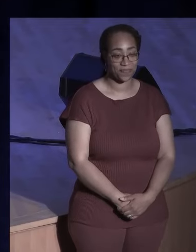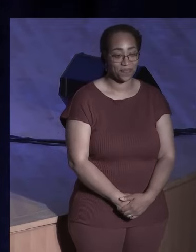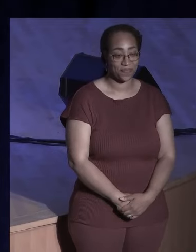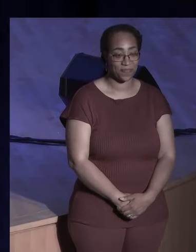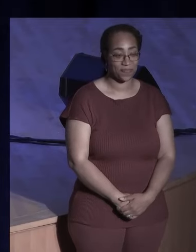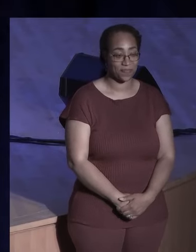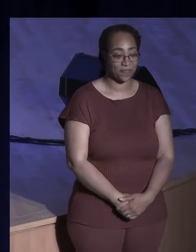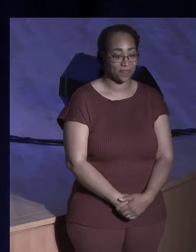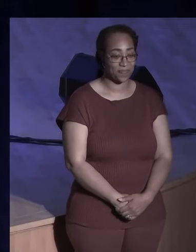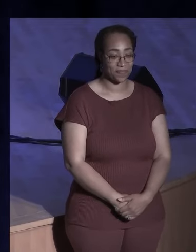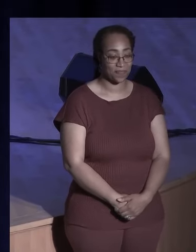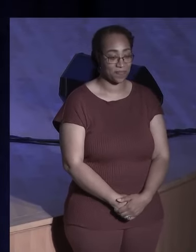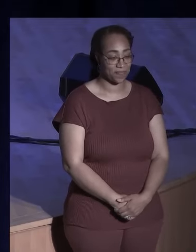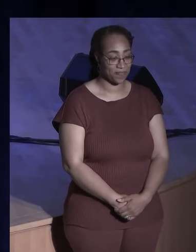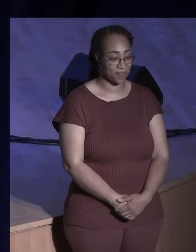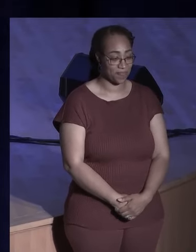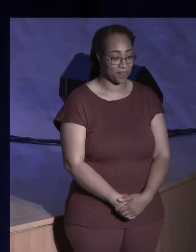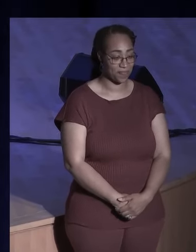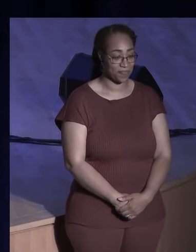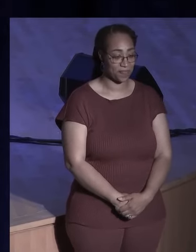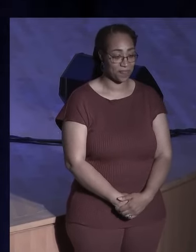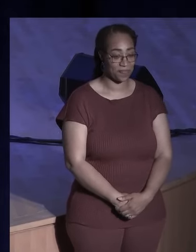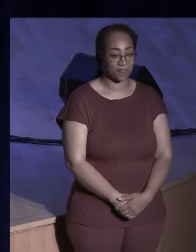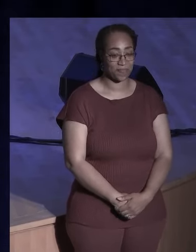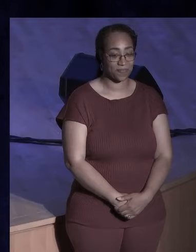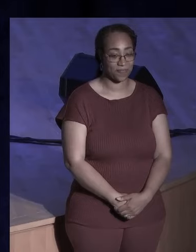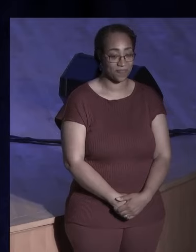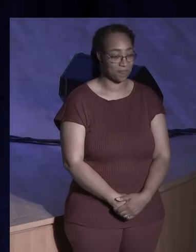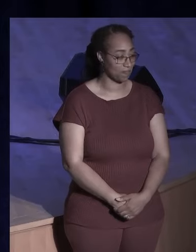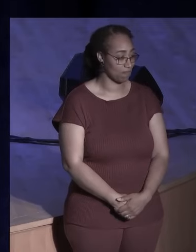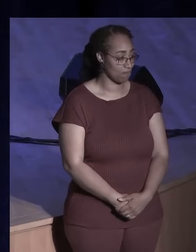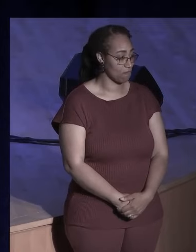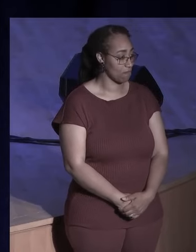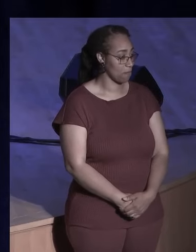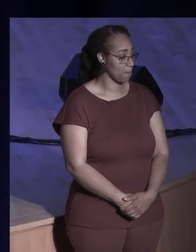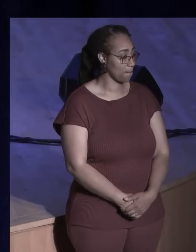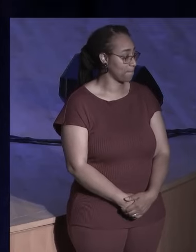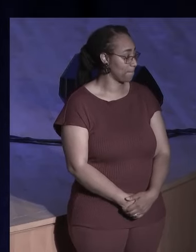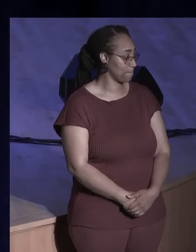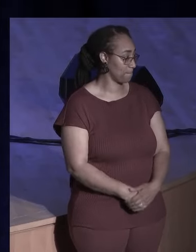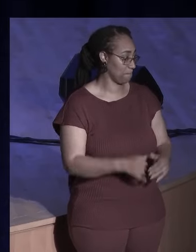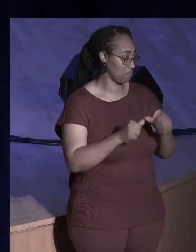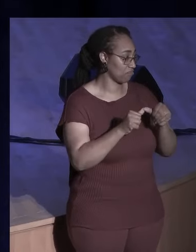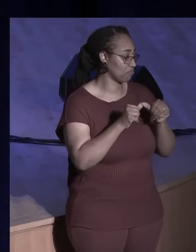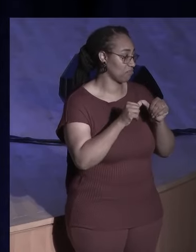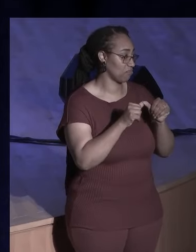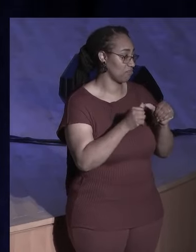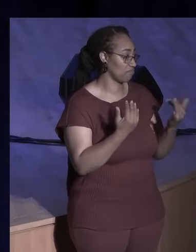o nā mea huna no e au, o nā